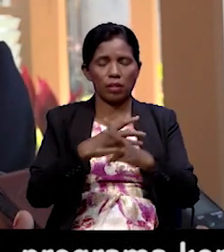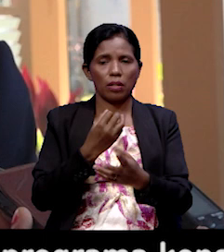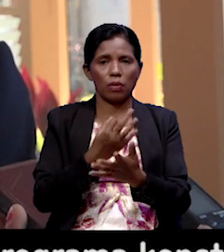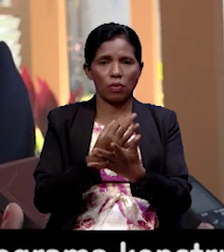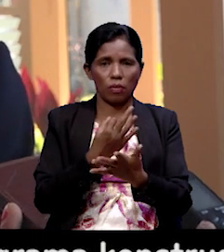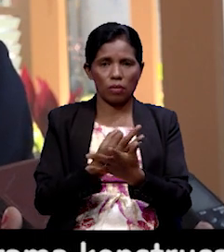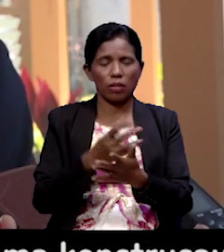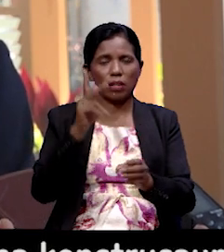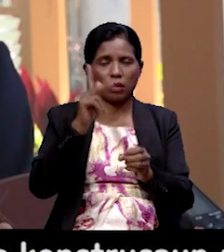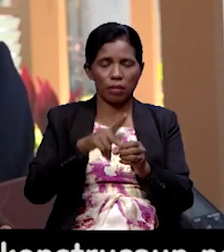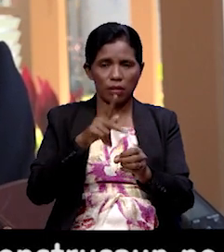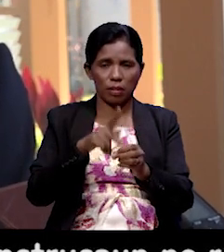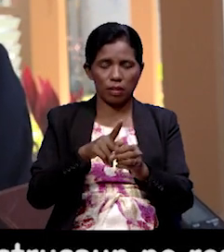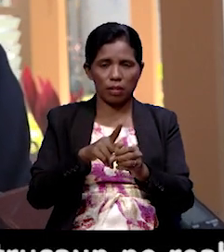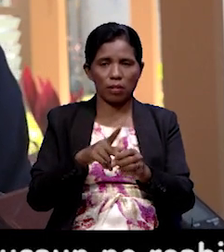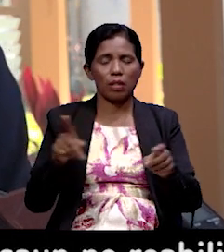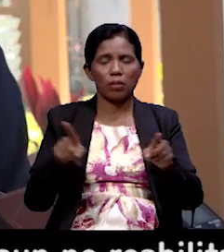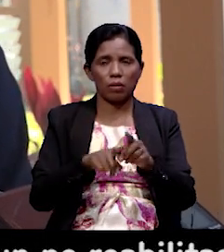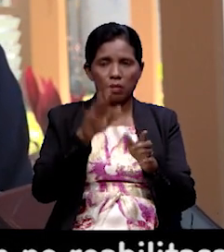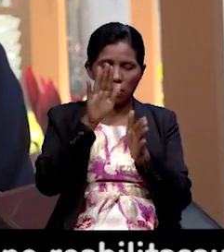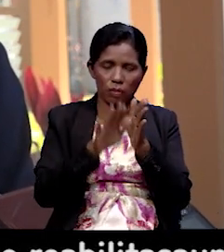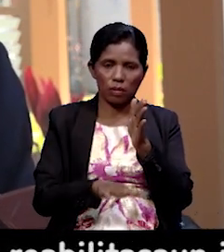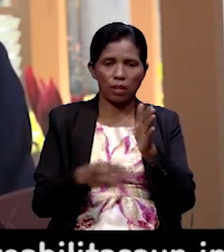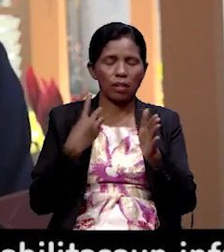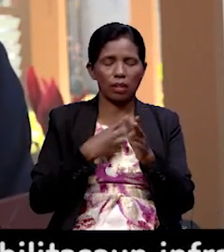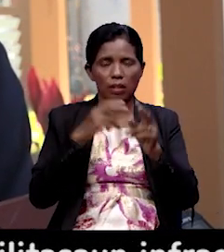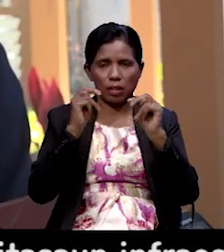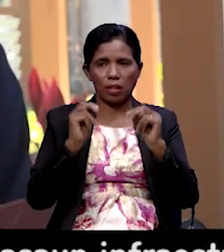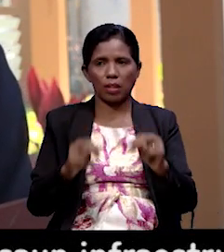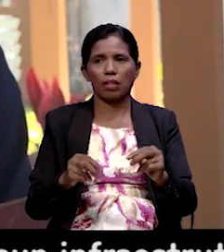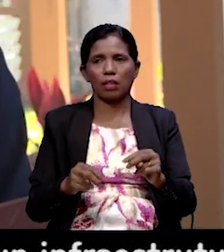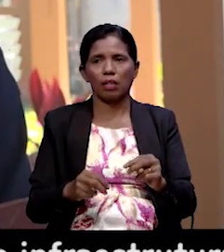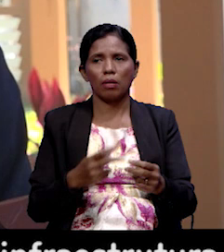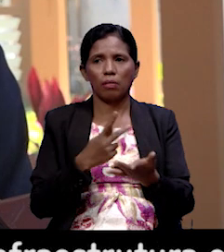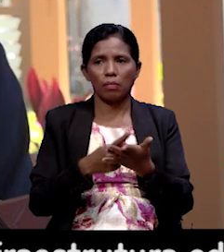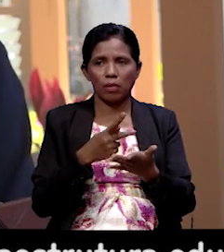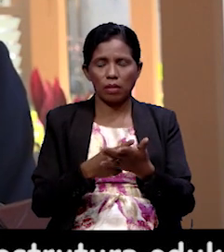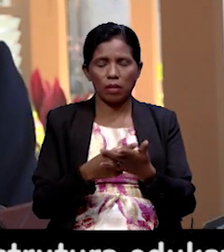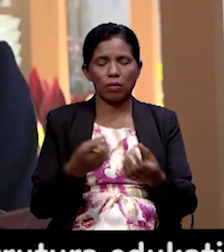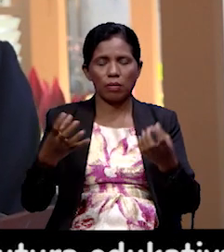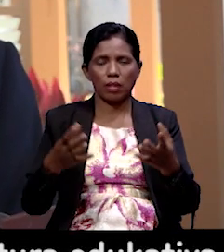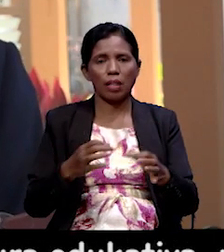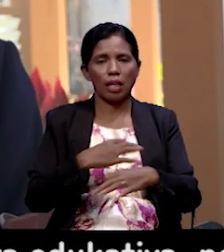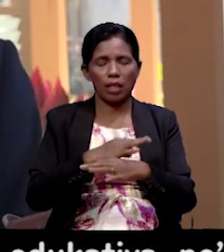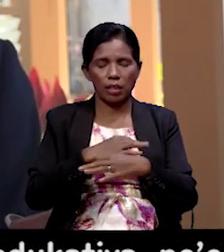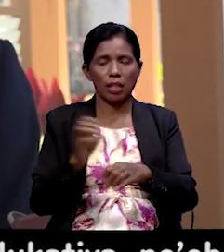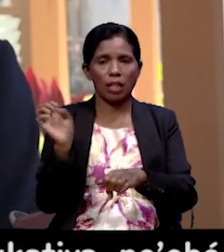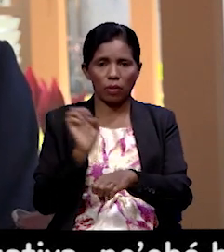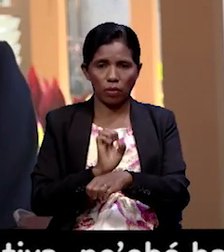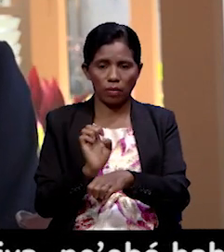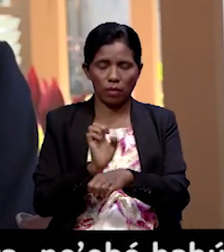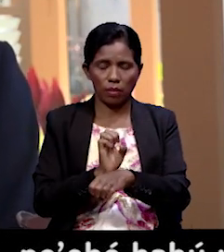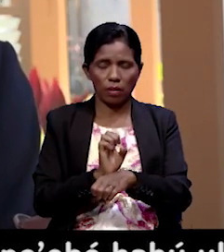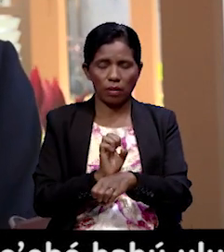petróleo sai menos. Então tem que ir a projetos Balon para radia a economia,